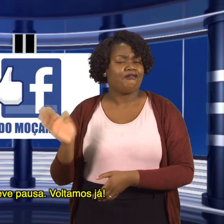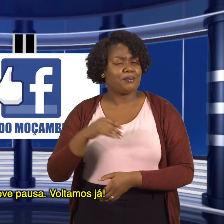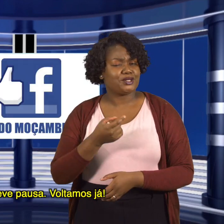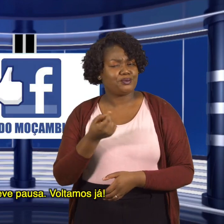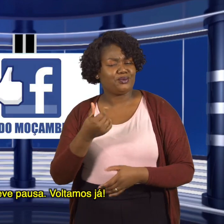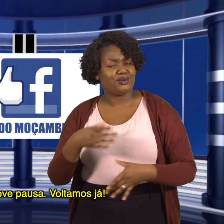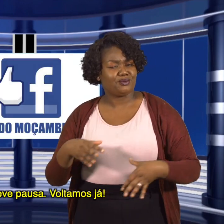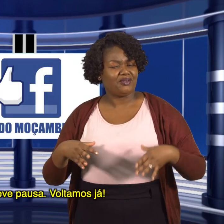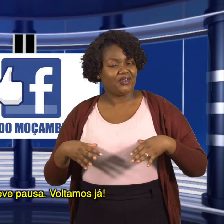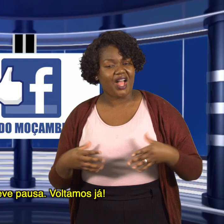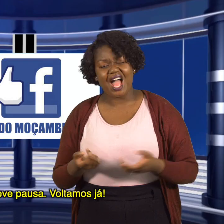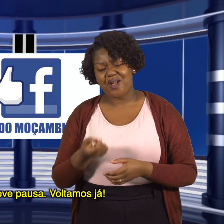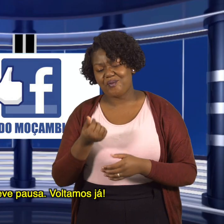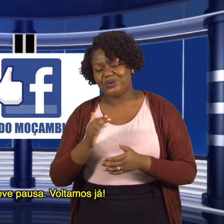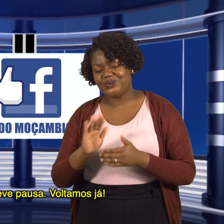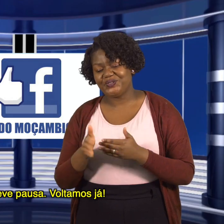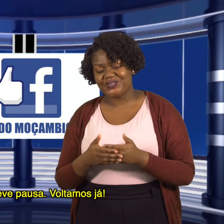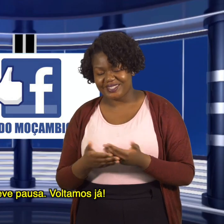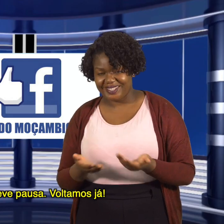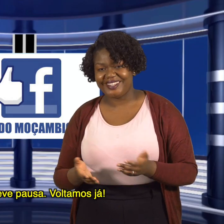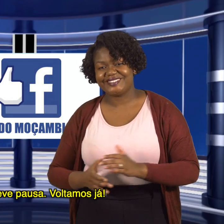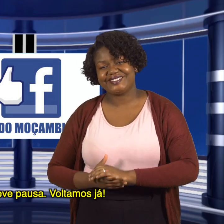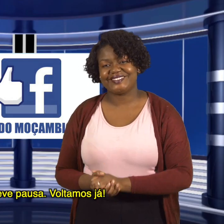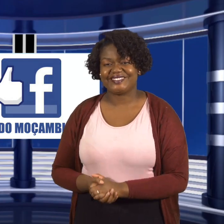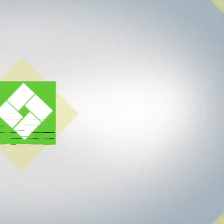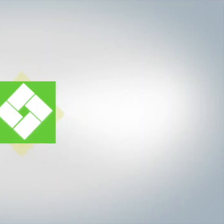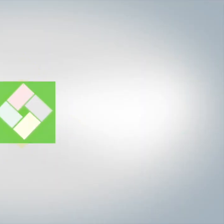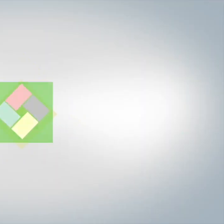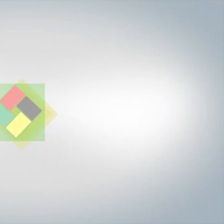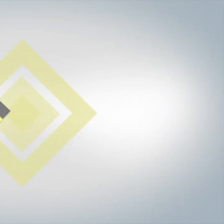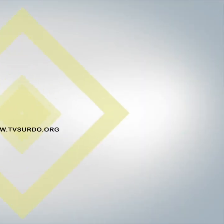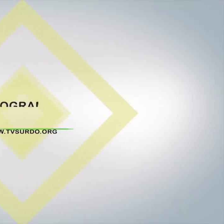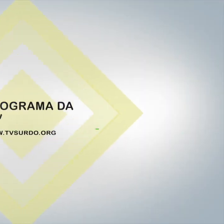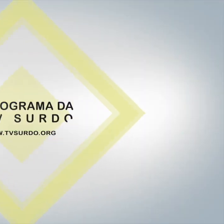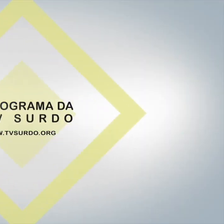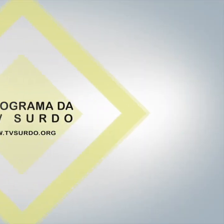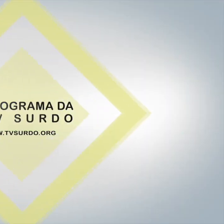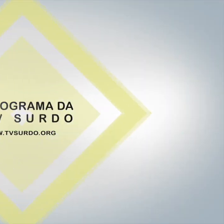vamos a uma breve pausa voltamos já